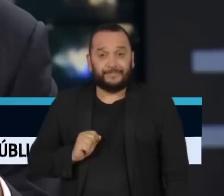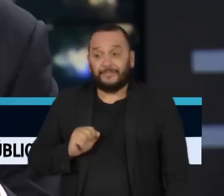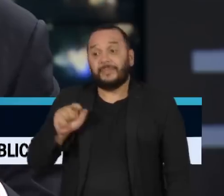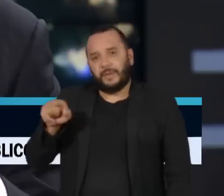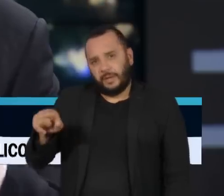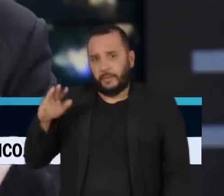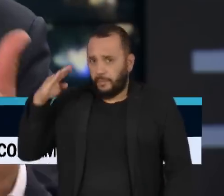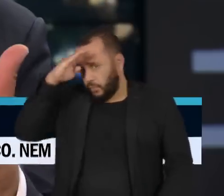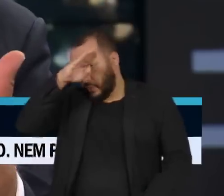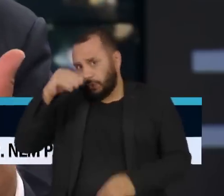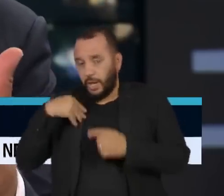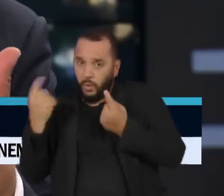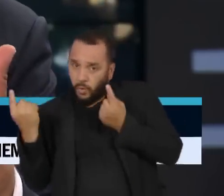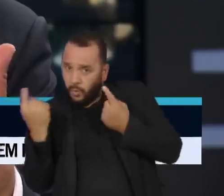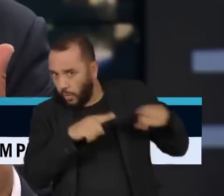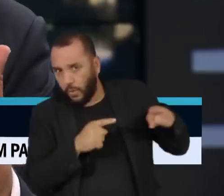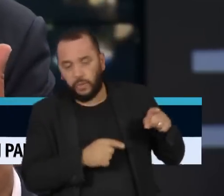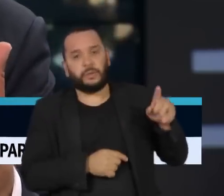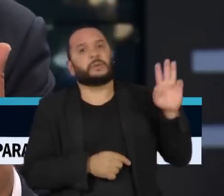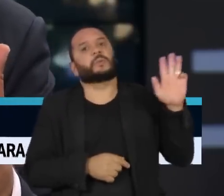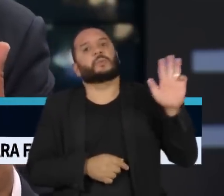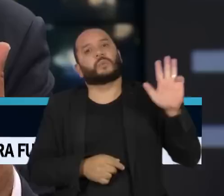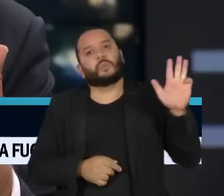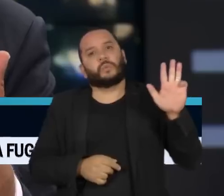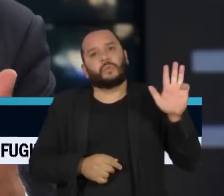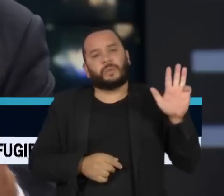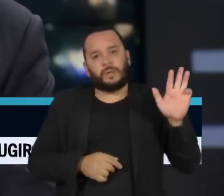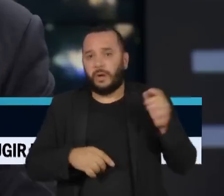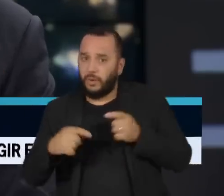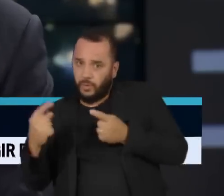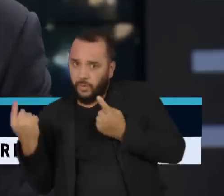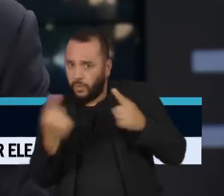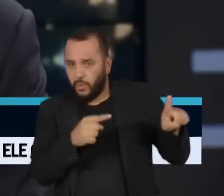Lula, ser a antípoda do que o PT